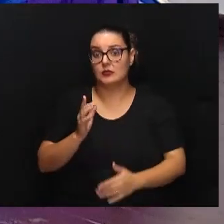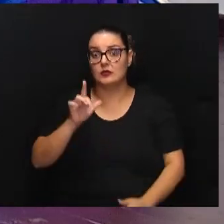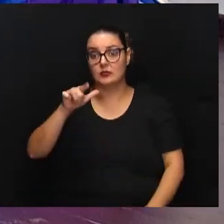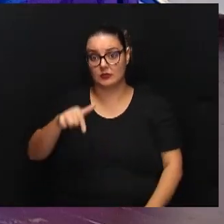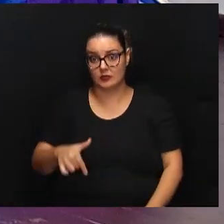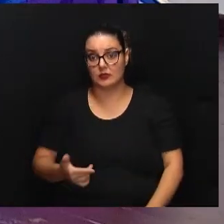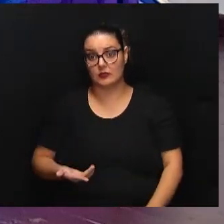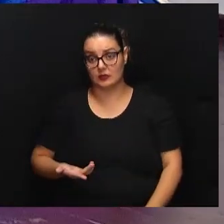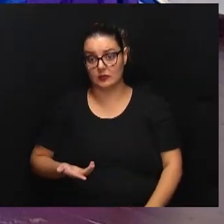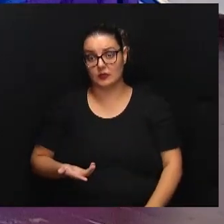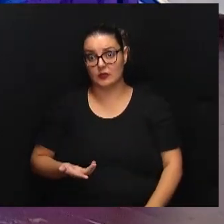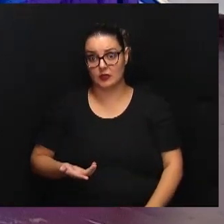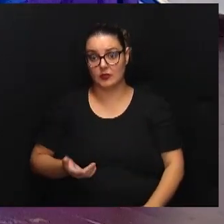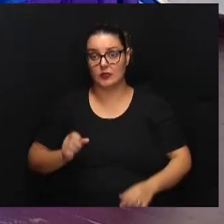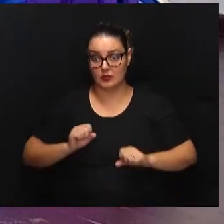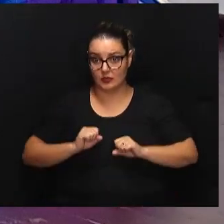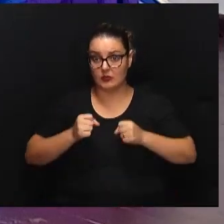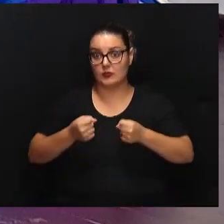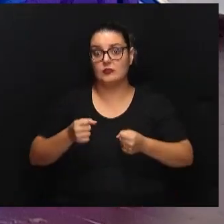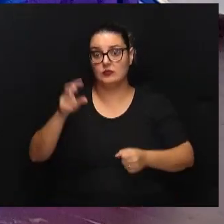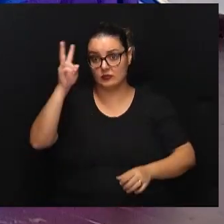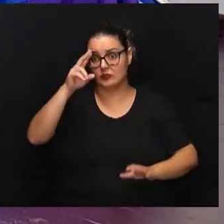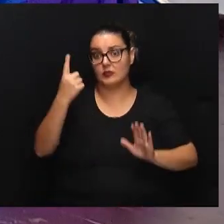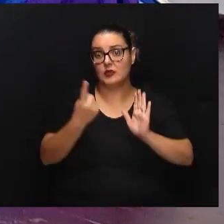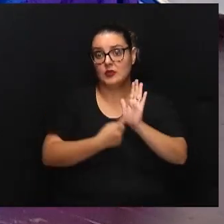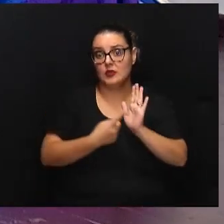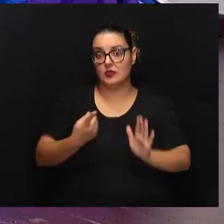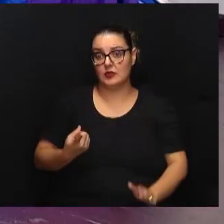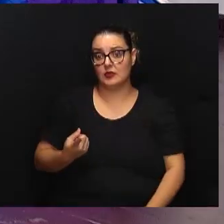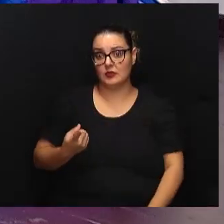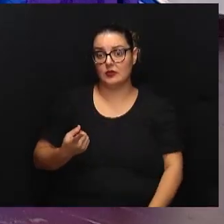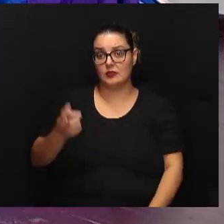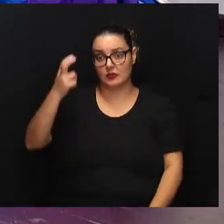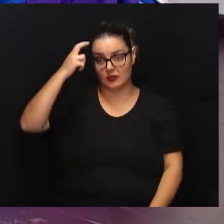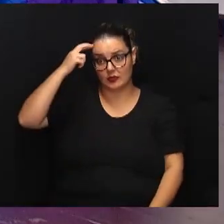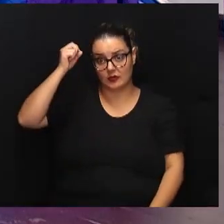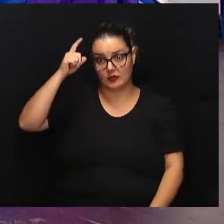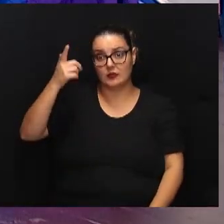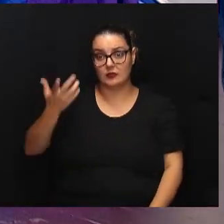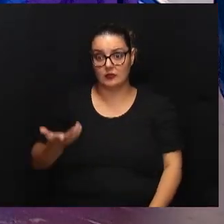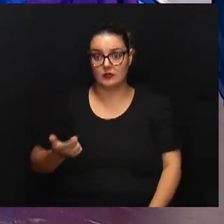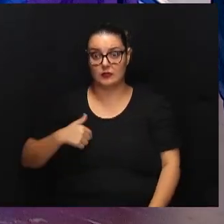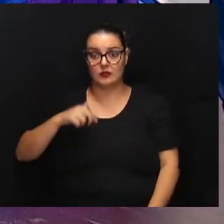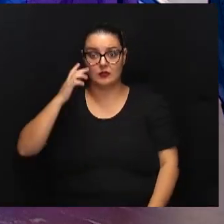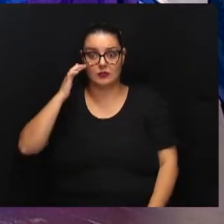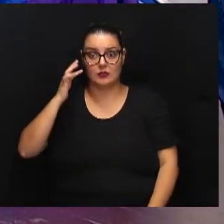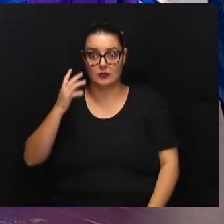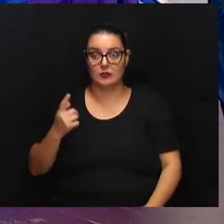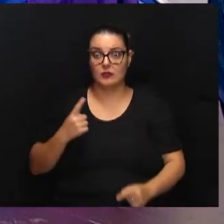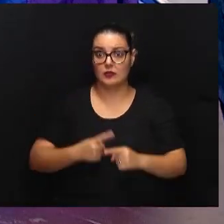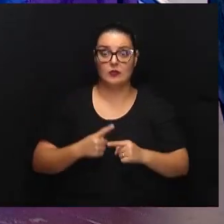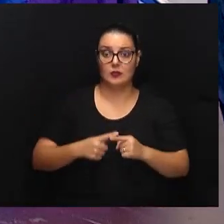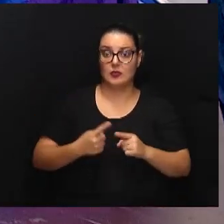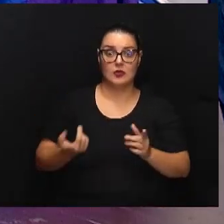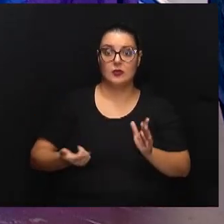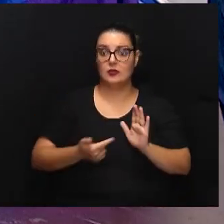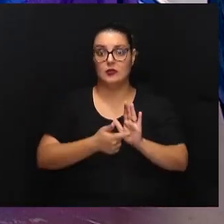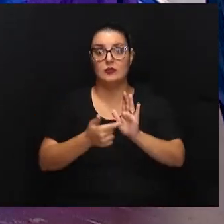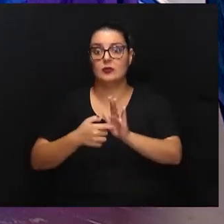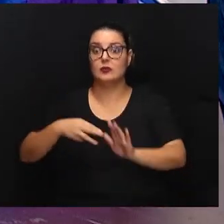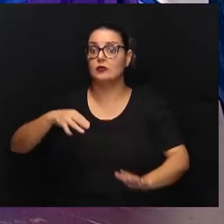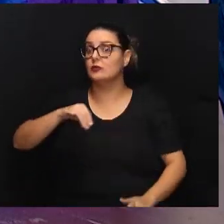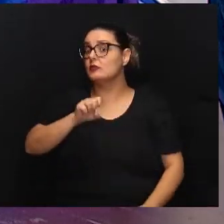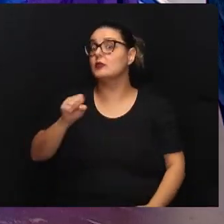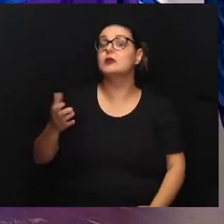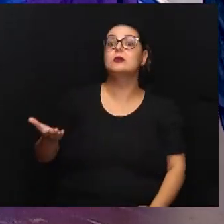patrimônio cultural. Então, eu fico pensando, por que não uma exposição ali no MIS? Por que não a gente